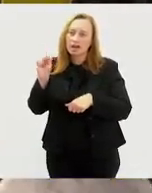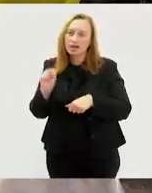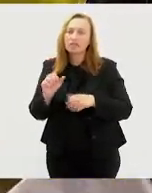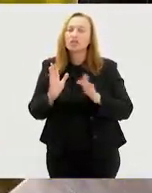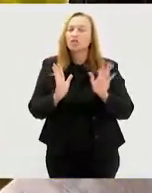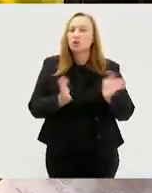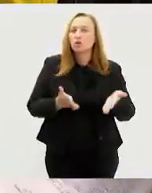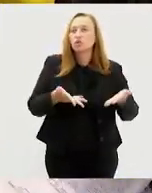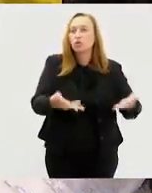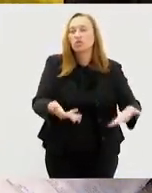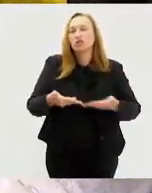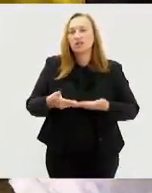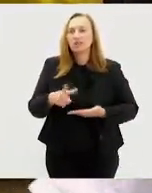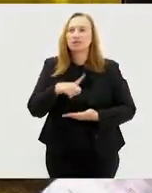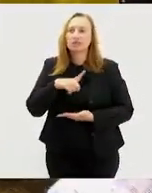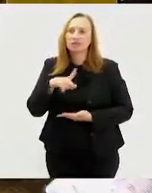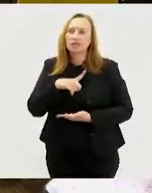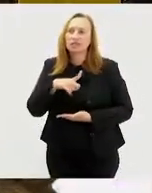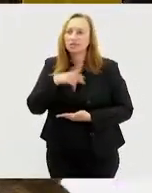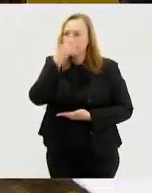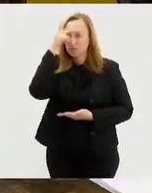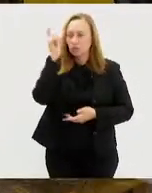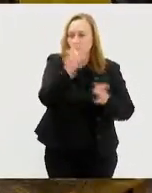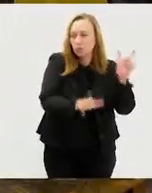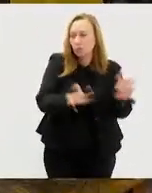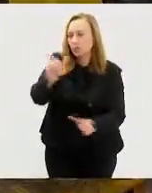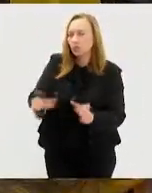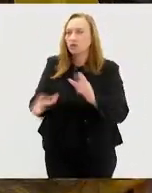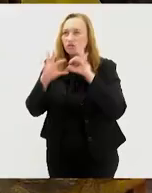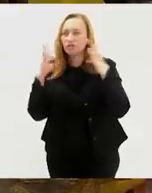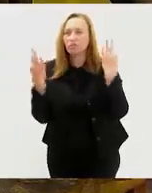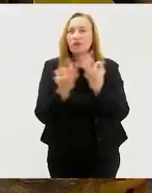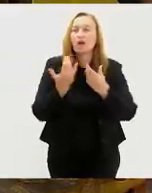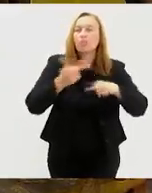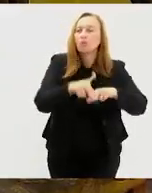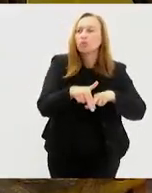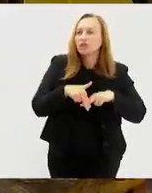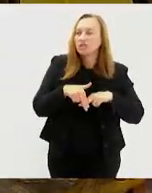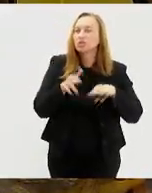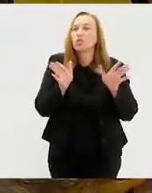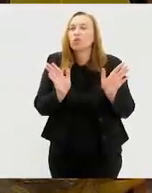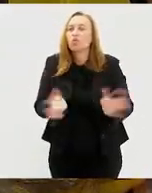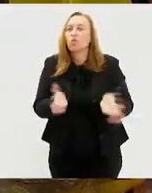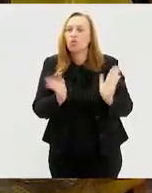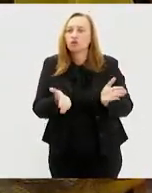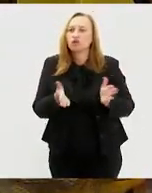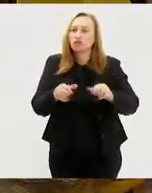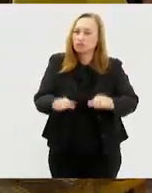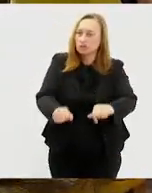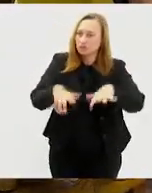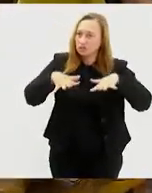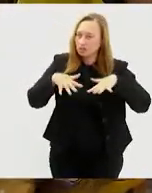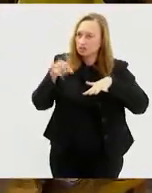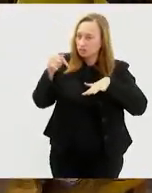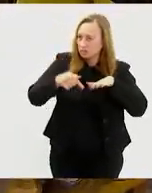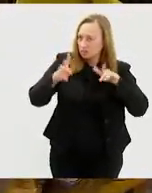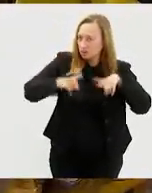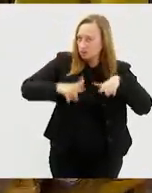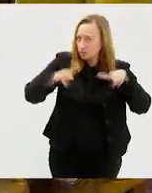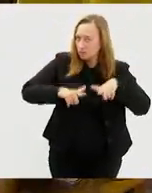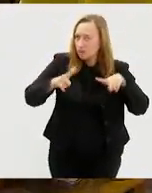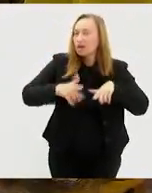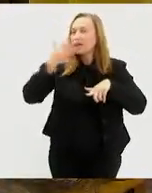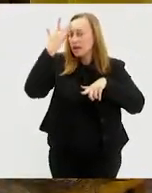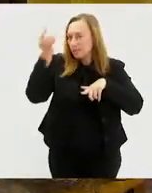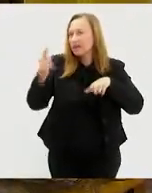aqui com doenças raras e familiares por isso que a sessão hoje foi feita aqui e tá marcada a sessão de amanhã